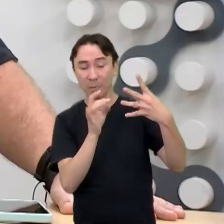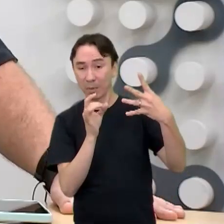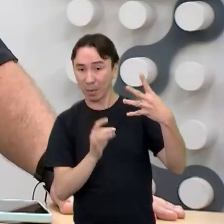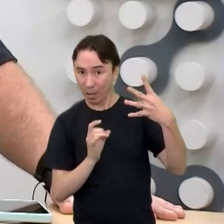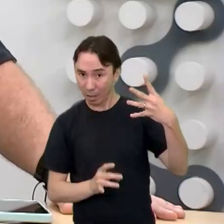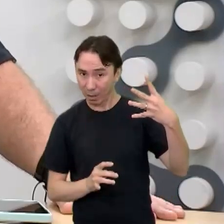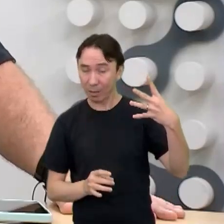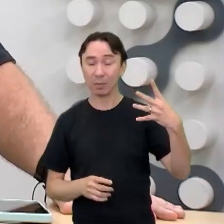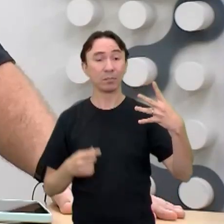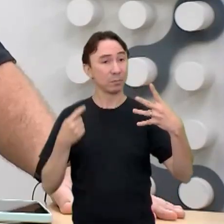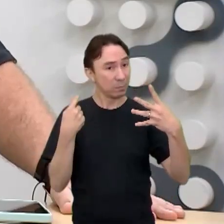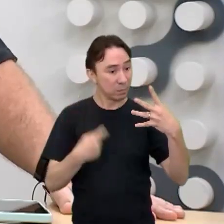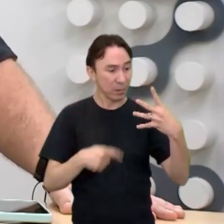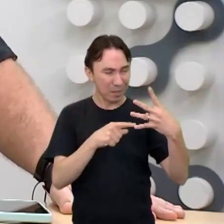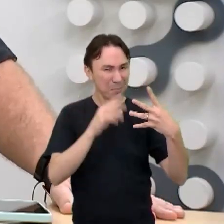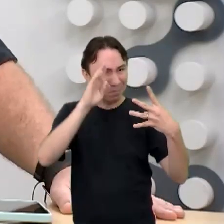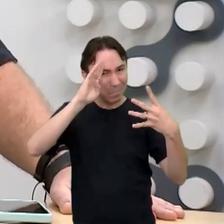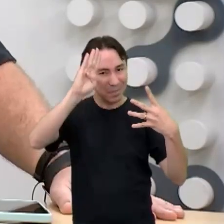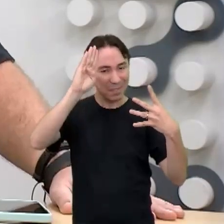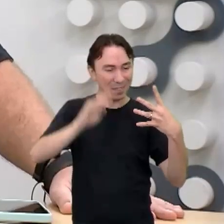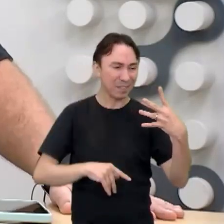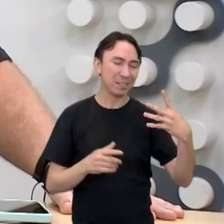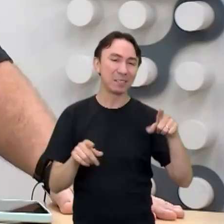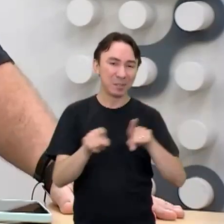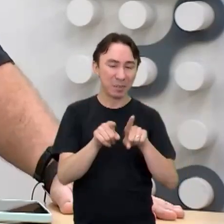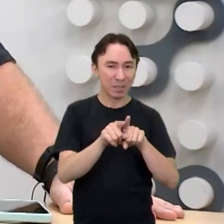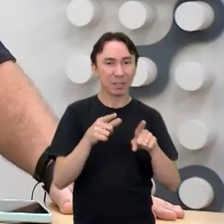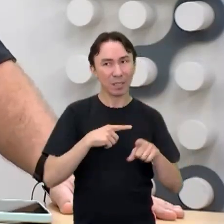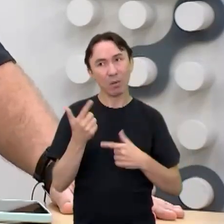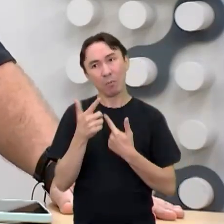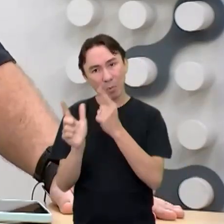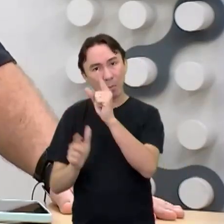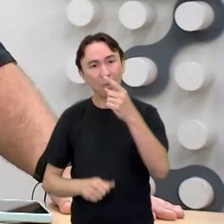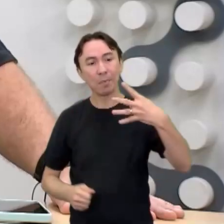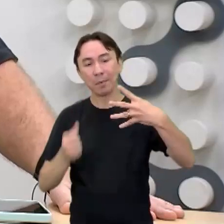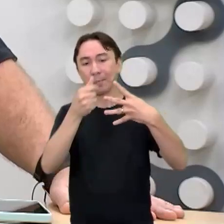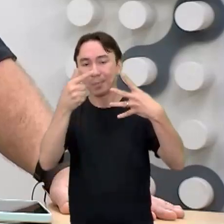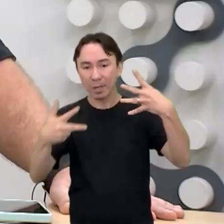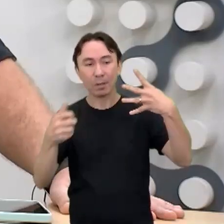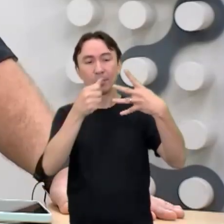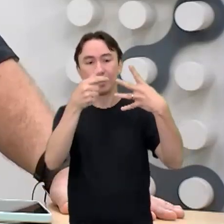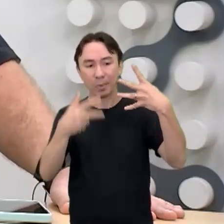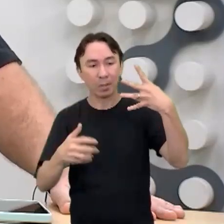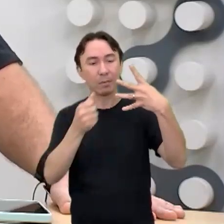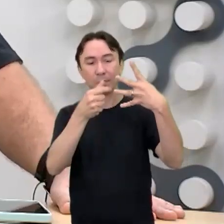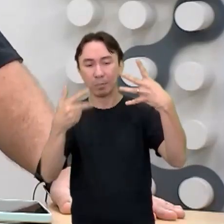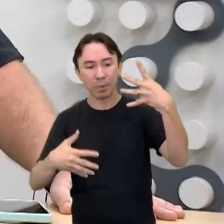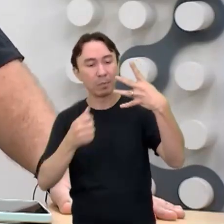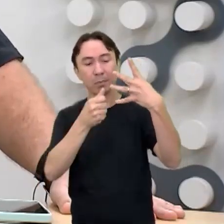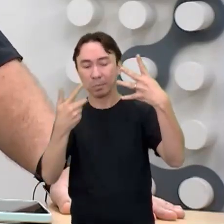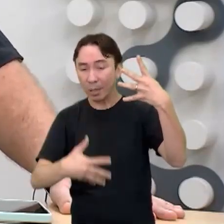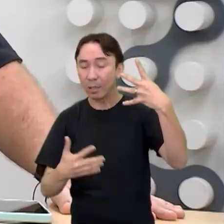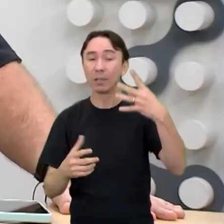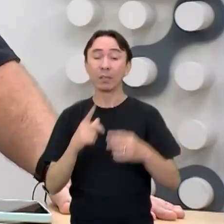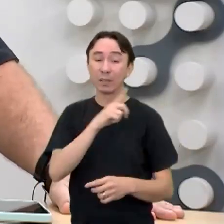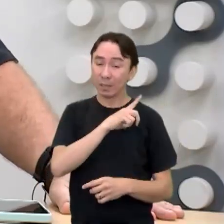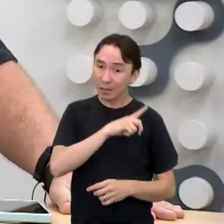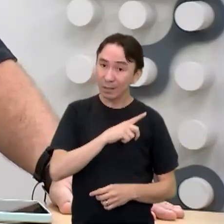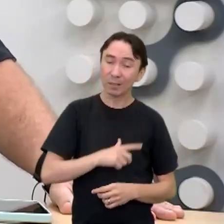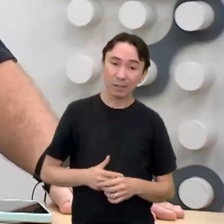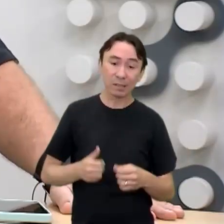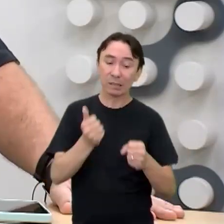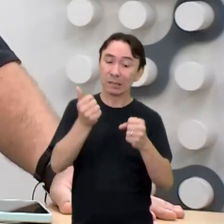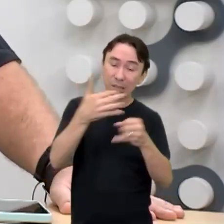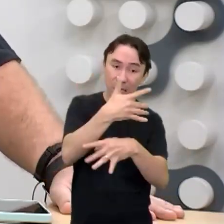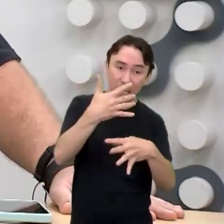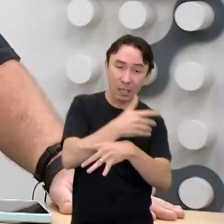outras características aí como subdivisões fazem com que cidades tenham maior importância e maior influência, por isso